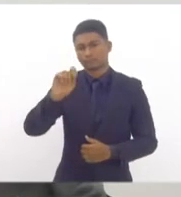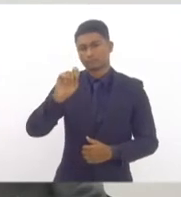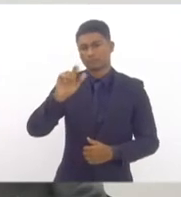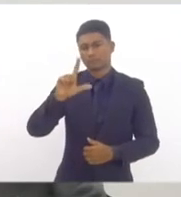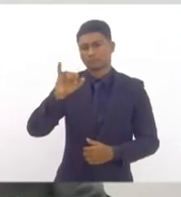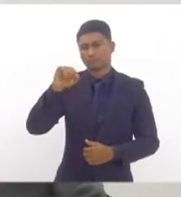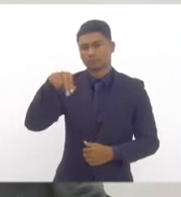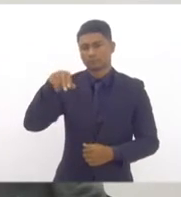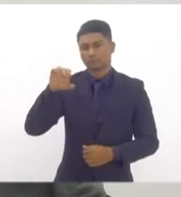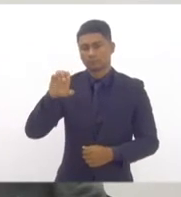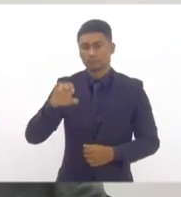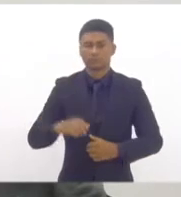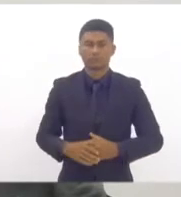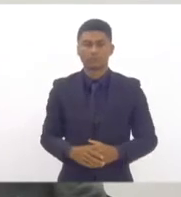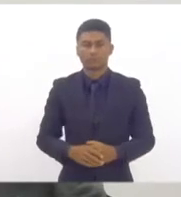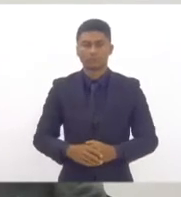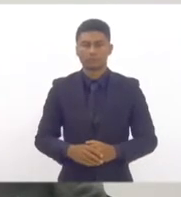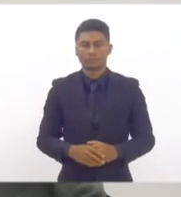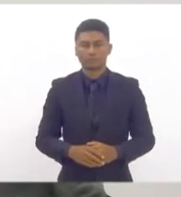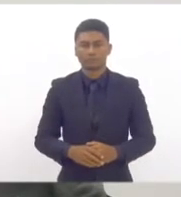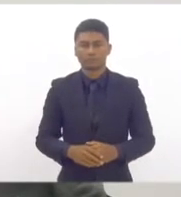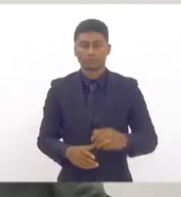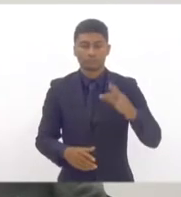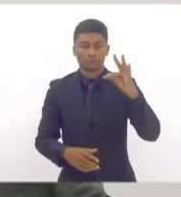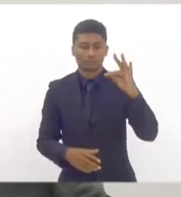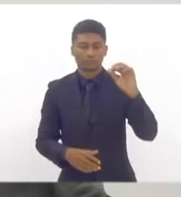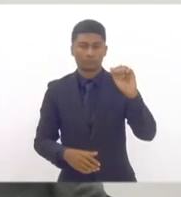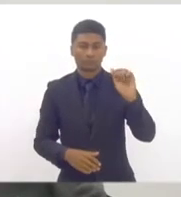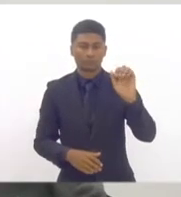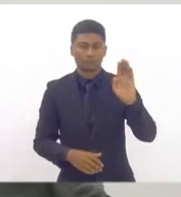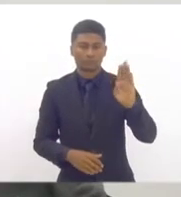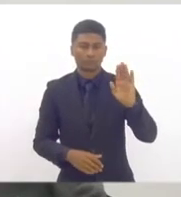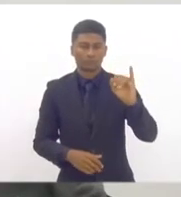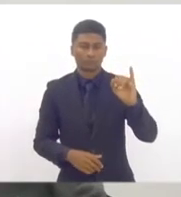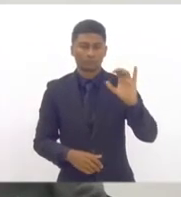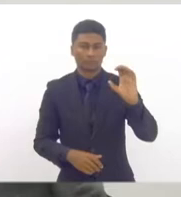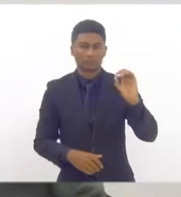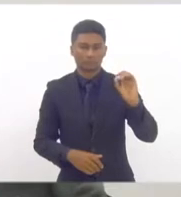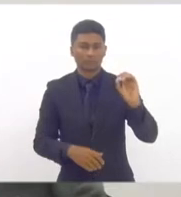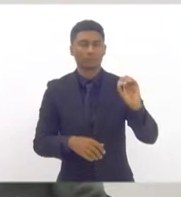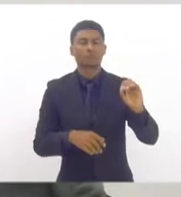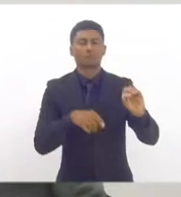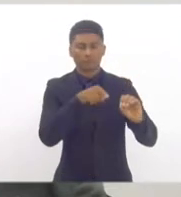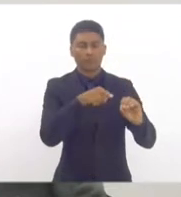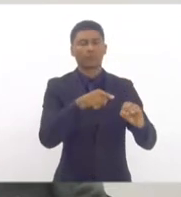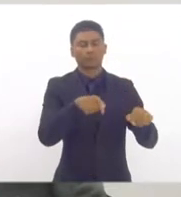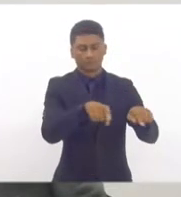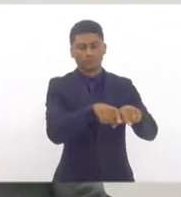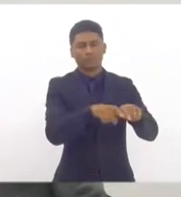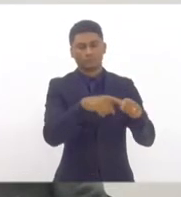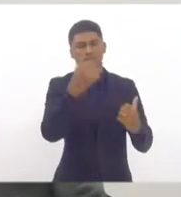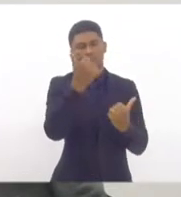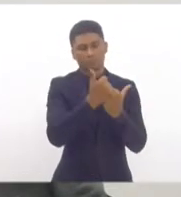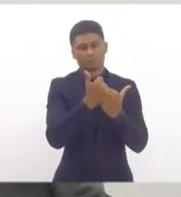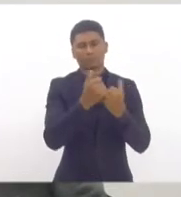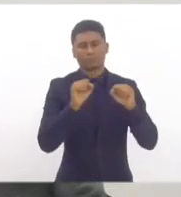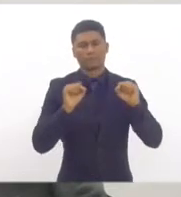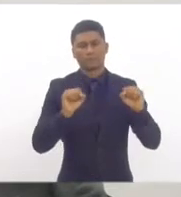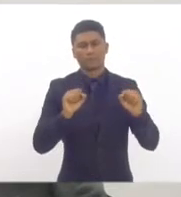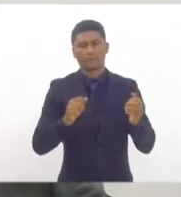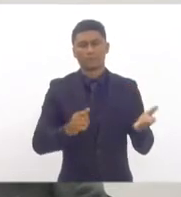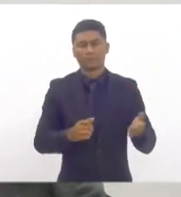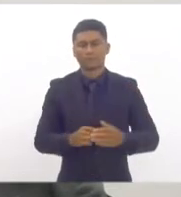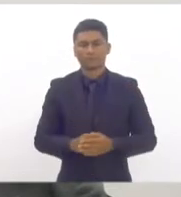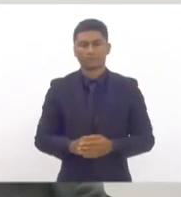Teixeira Martins, o candidato Fábio Feliciano Barbosa, também habilitado para a reserva de vagas,